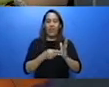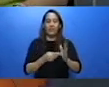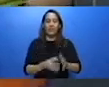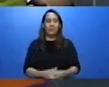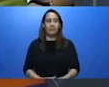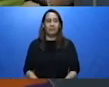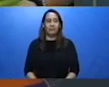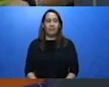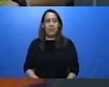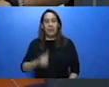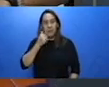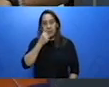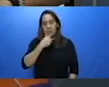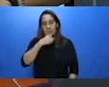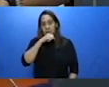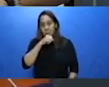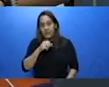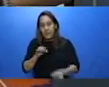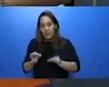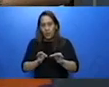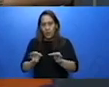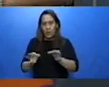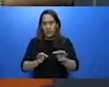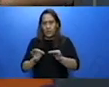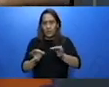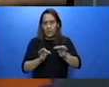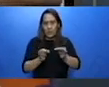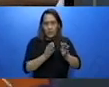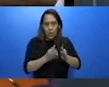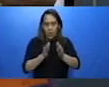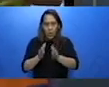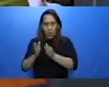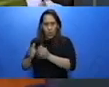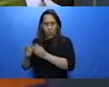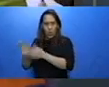fez o quê? Tirou do lugar, não é?